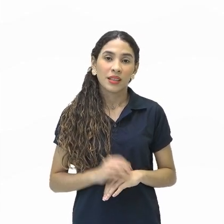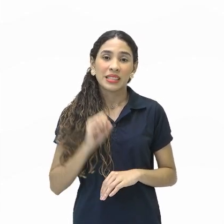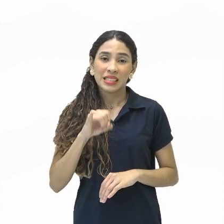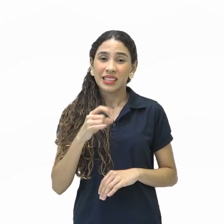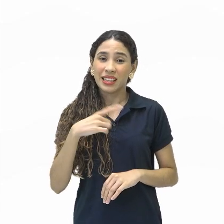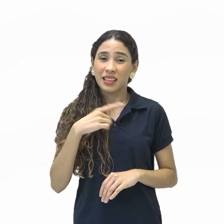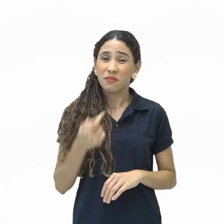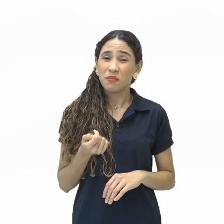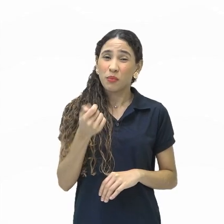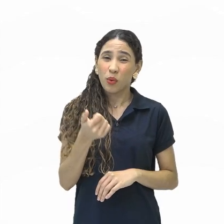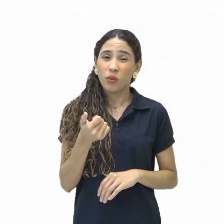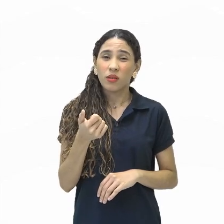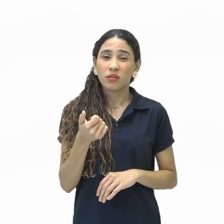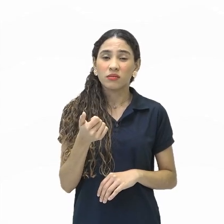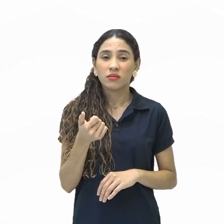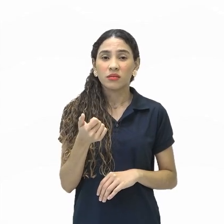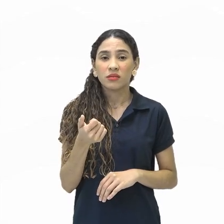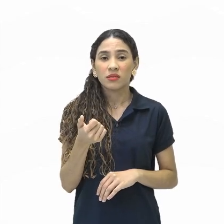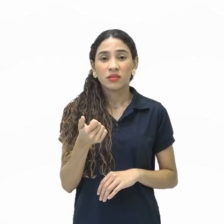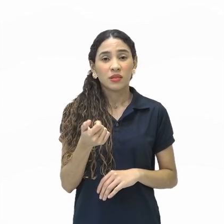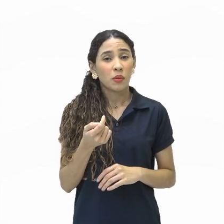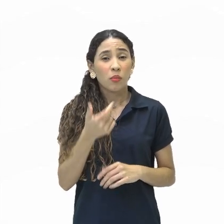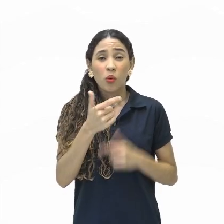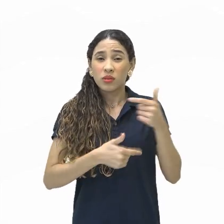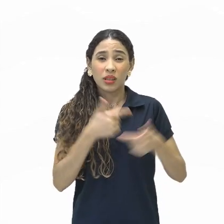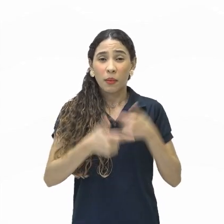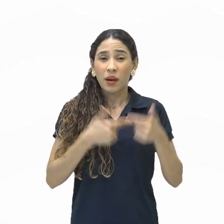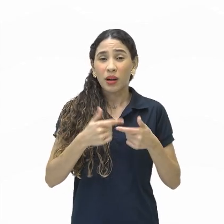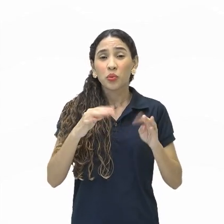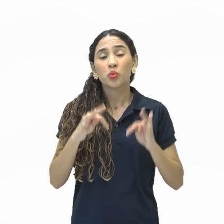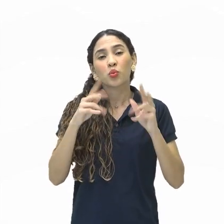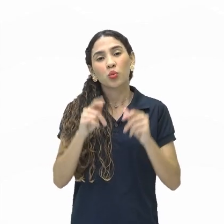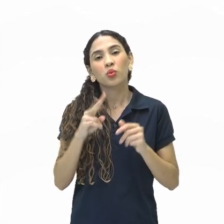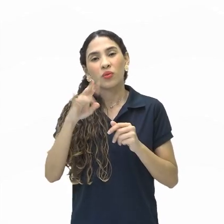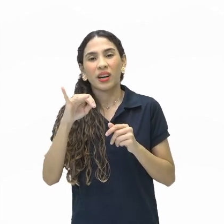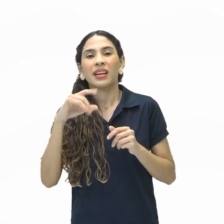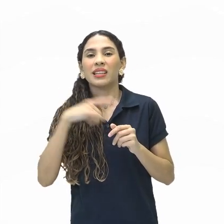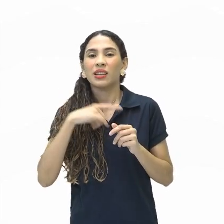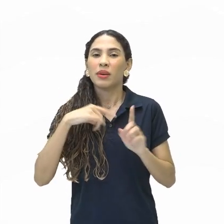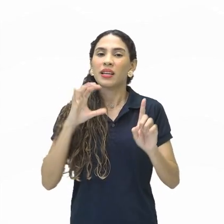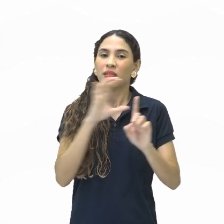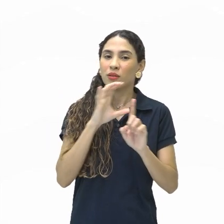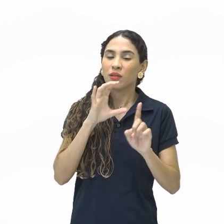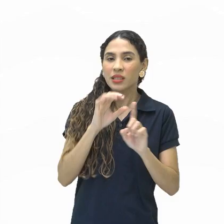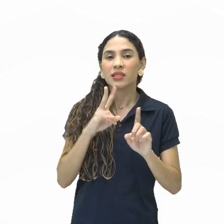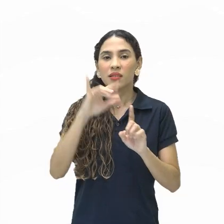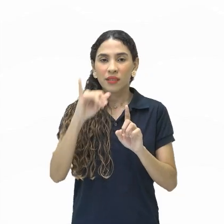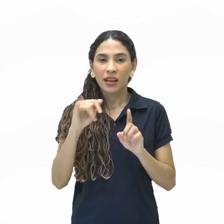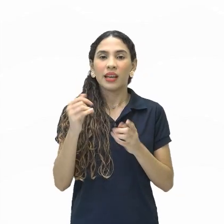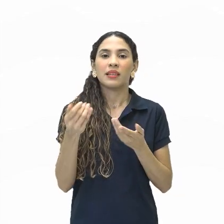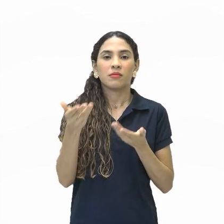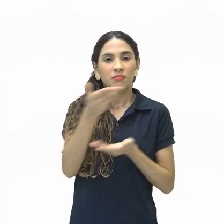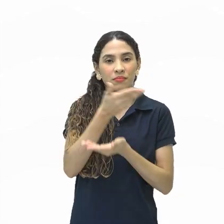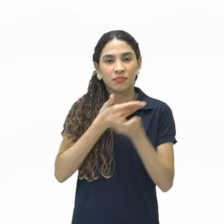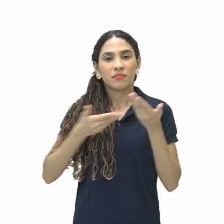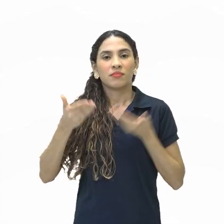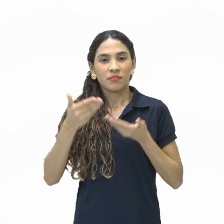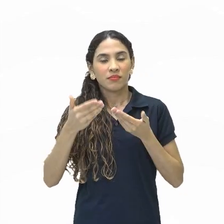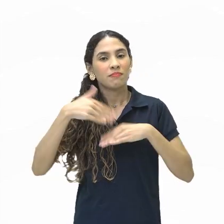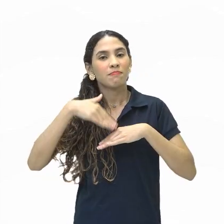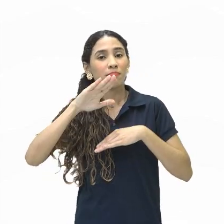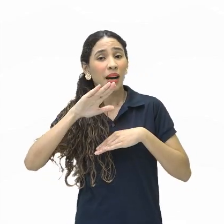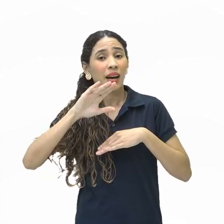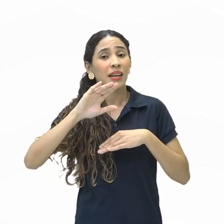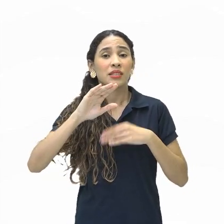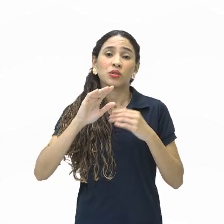pouca oferta e tem pouca demanda, tudo isso vai girar e vai movimentar esse mercado aí, para mais ou